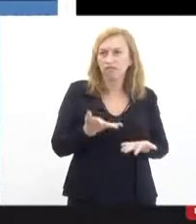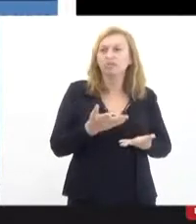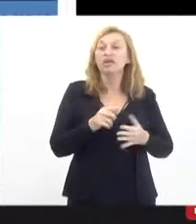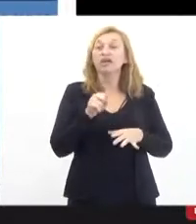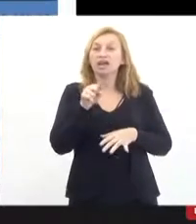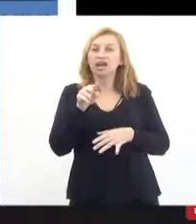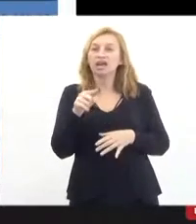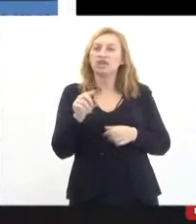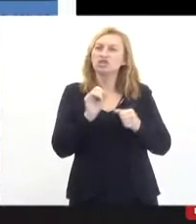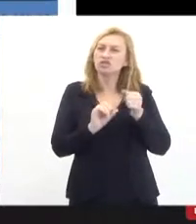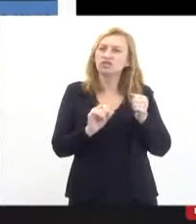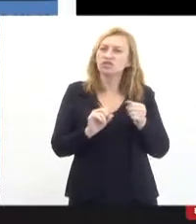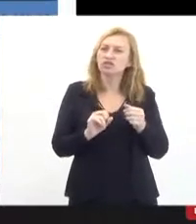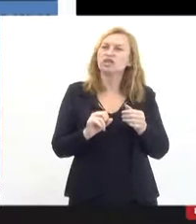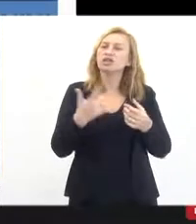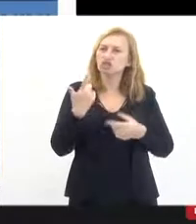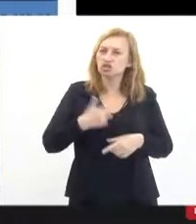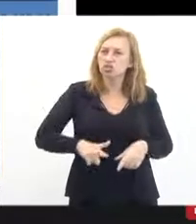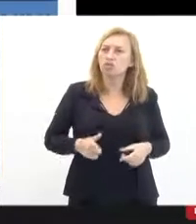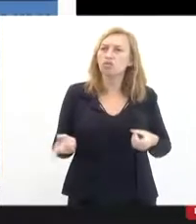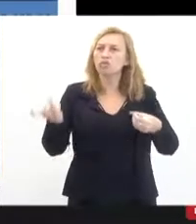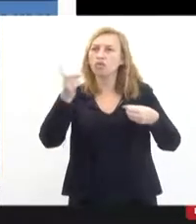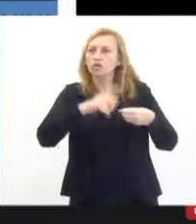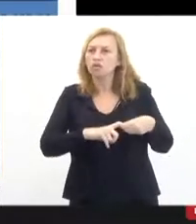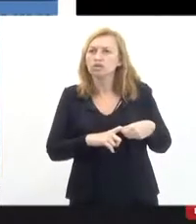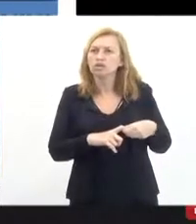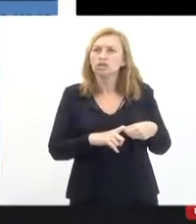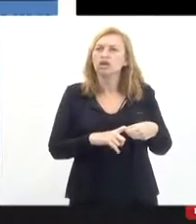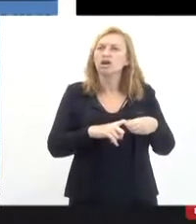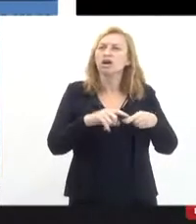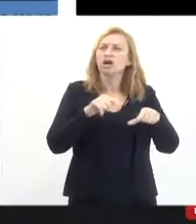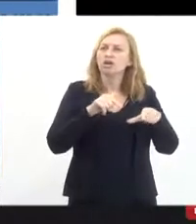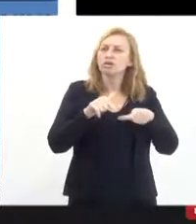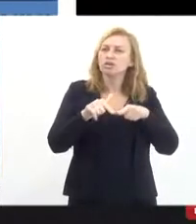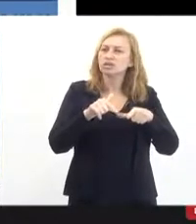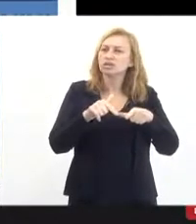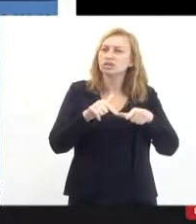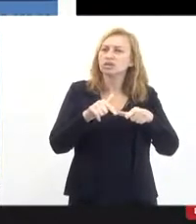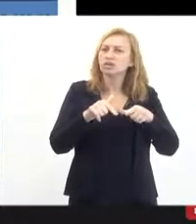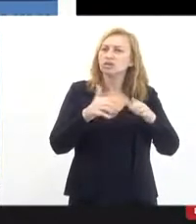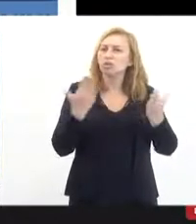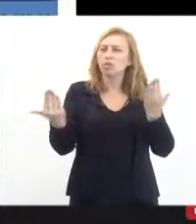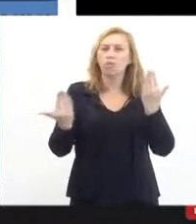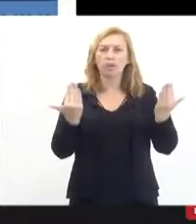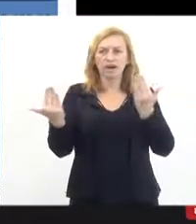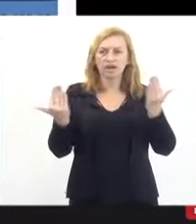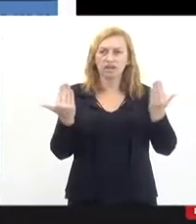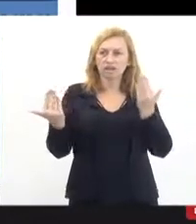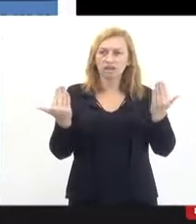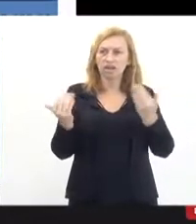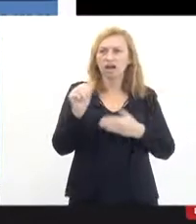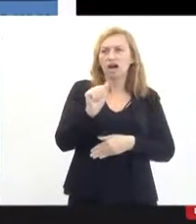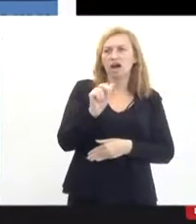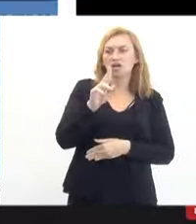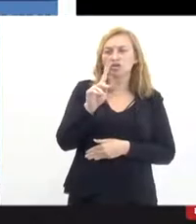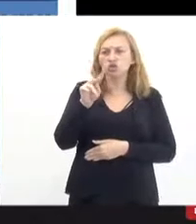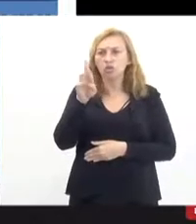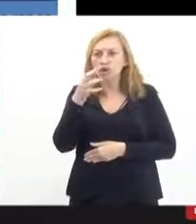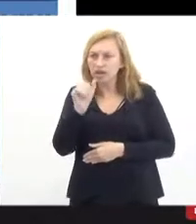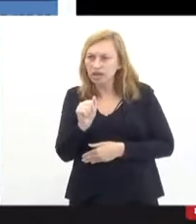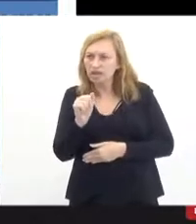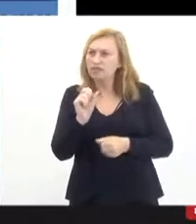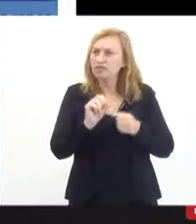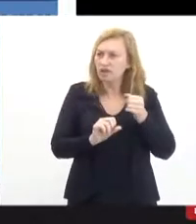a gente fez, novamente voltando ao exercício de comparação que a auditoria fez, né, com os